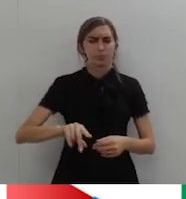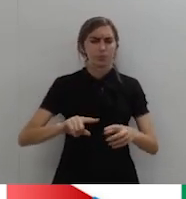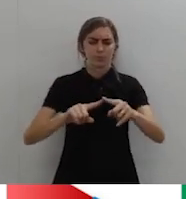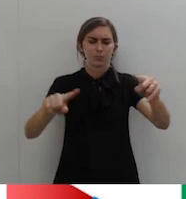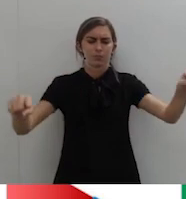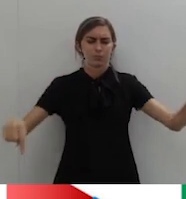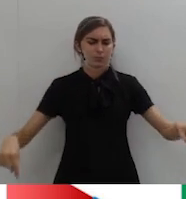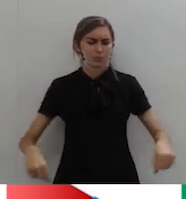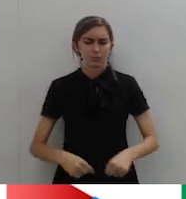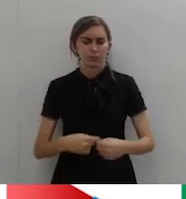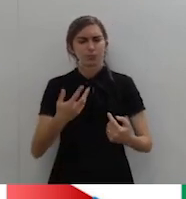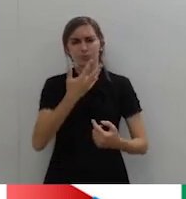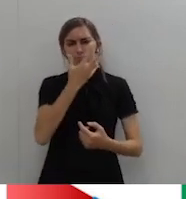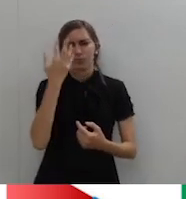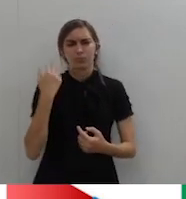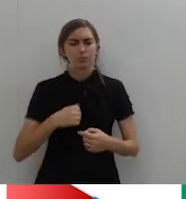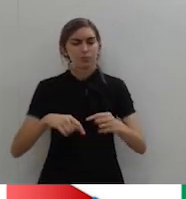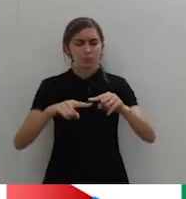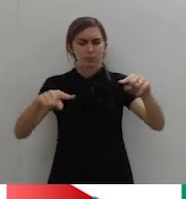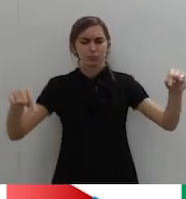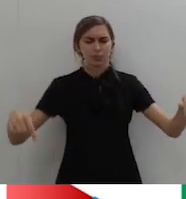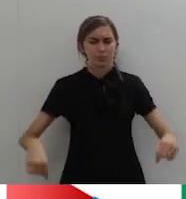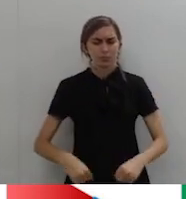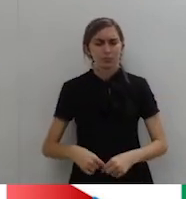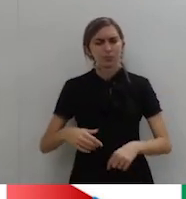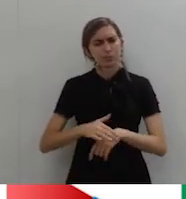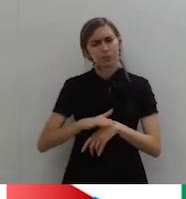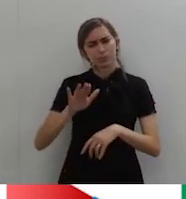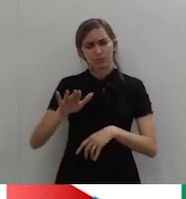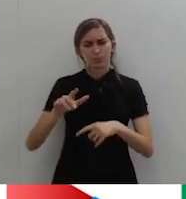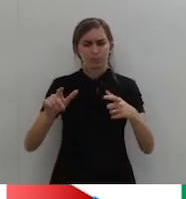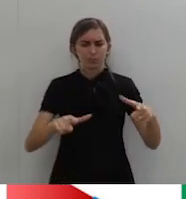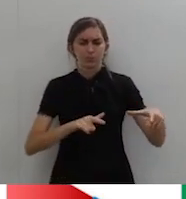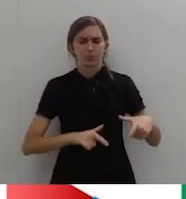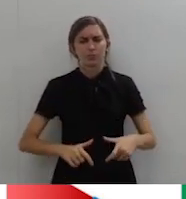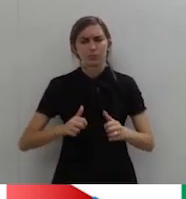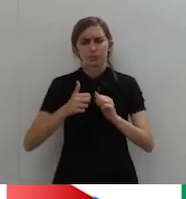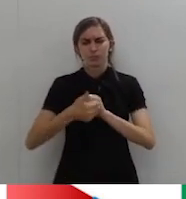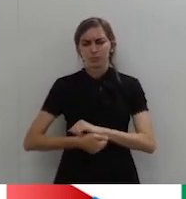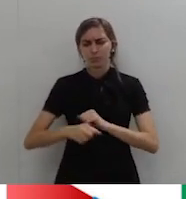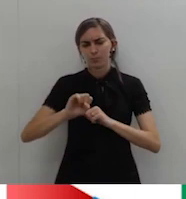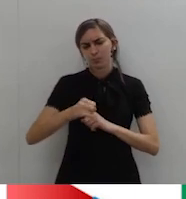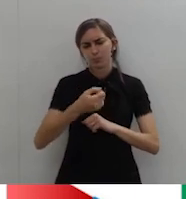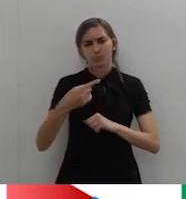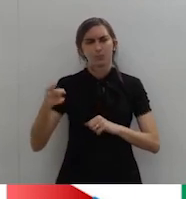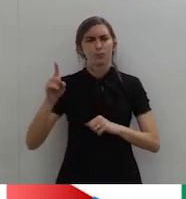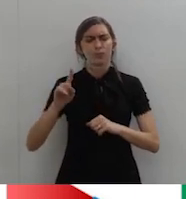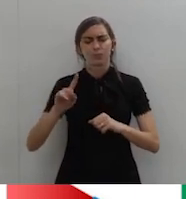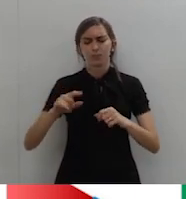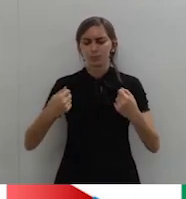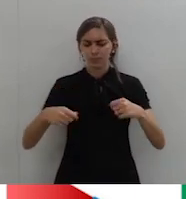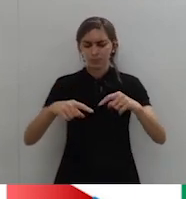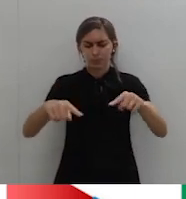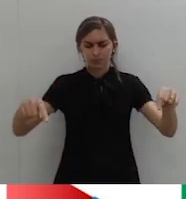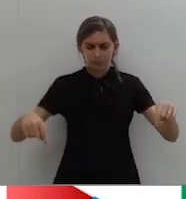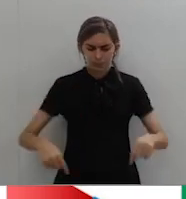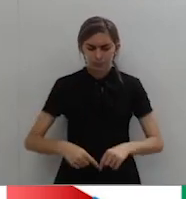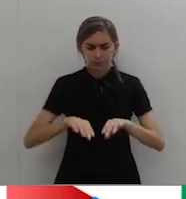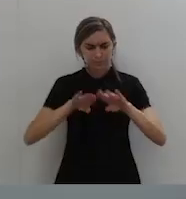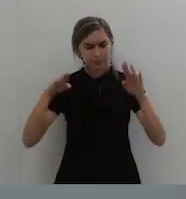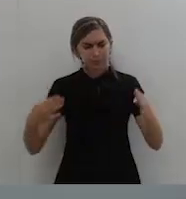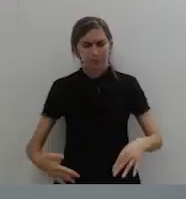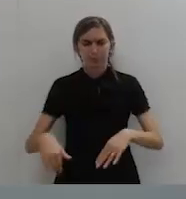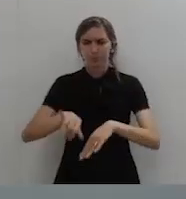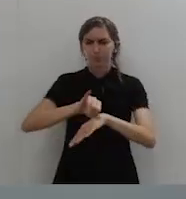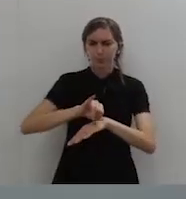é a quadra, esquece a quadra. A quadra fica mais em detrimento dos esportes. Então, o jogo de salão é um jogo que eu preciso de uma mesa